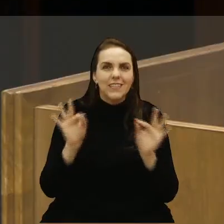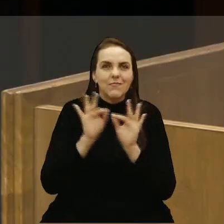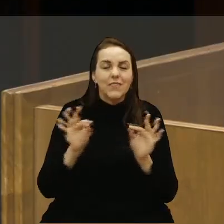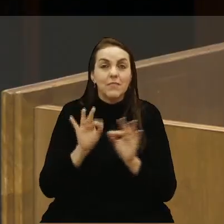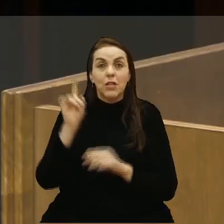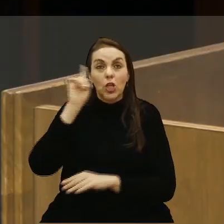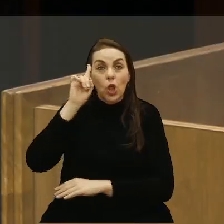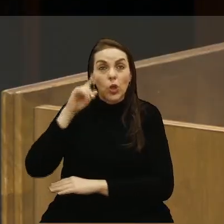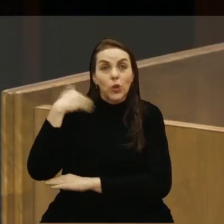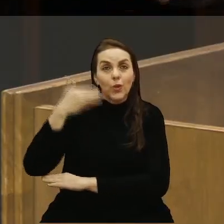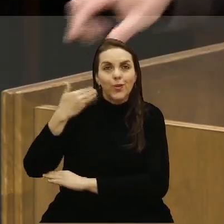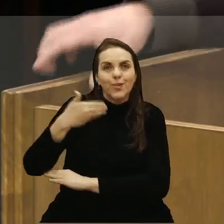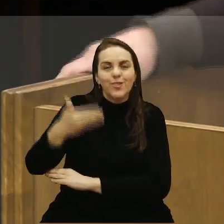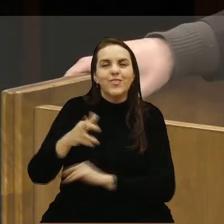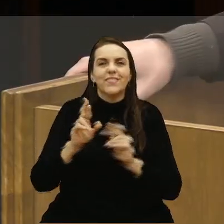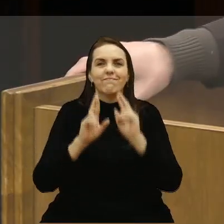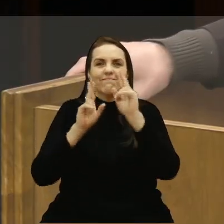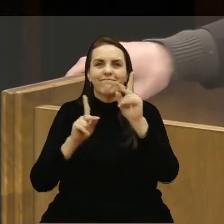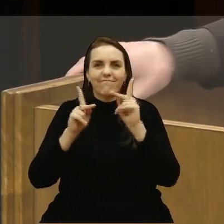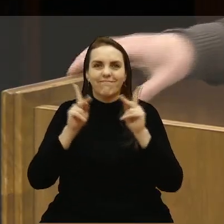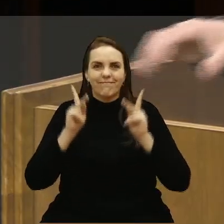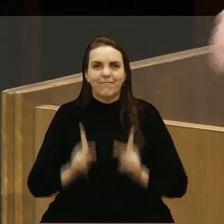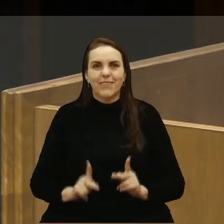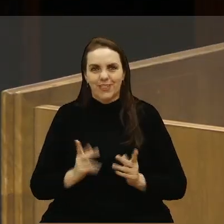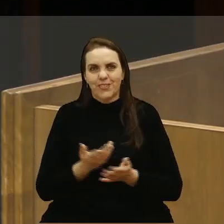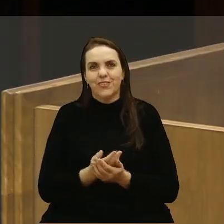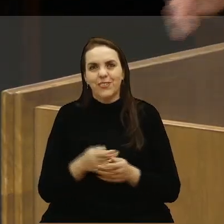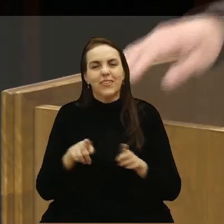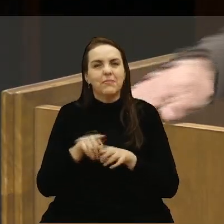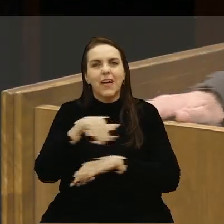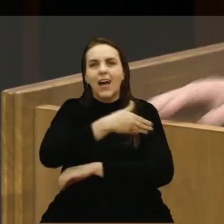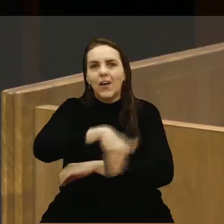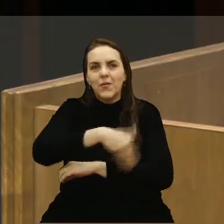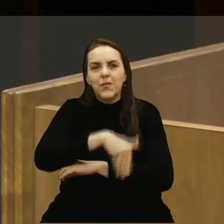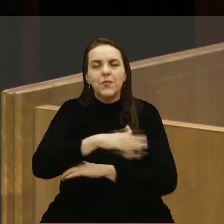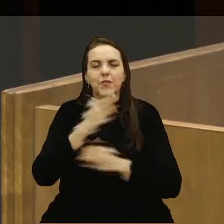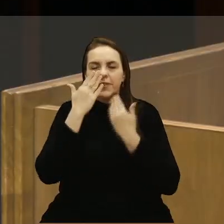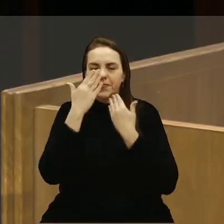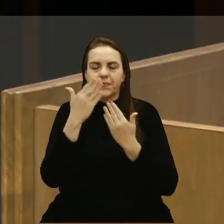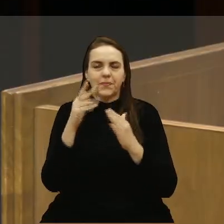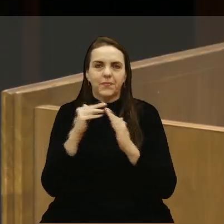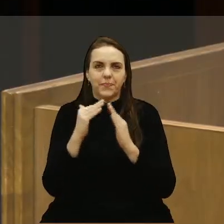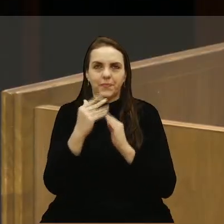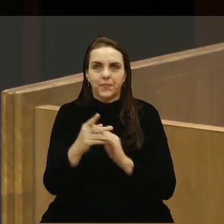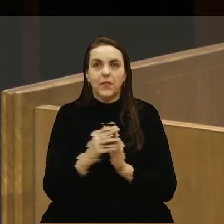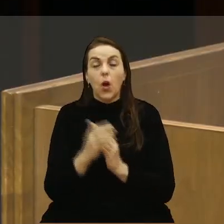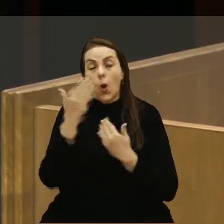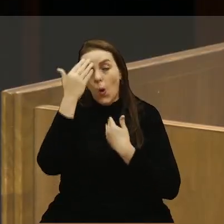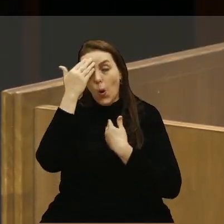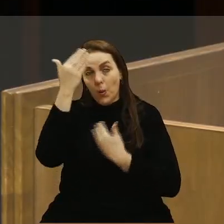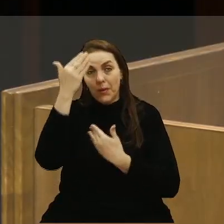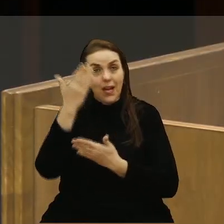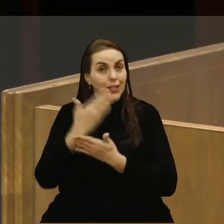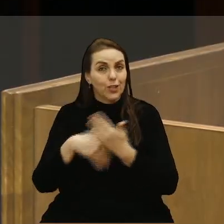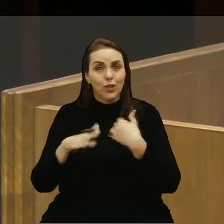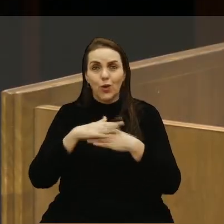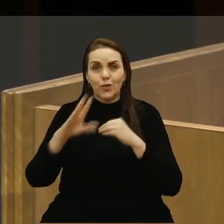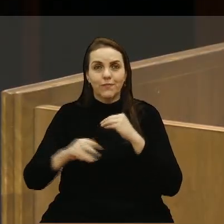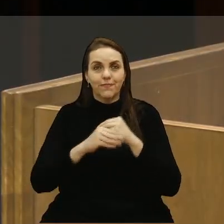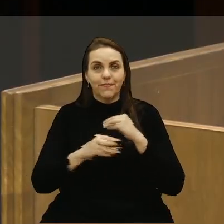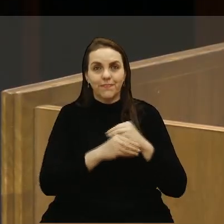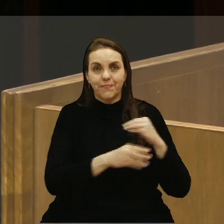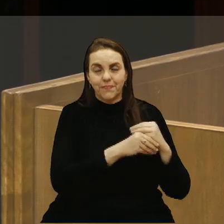dia faz a diferença lá na vida daquele cidadão, né? Ou na rua, ou na frente da sua residência. Obrigado e as considerações de todos os vereadores